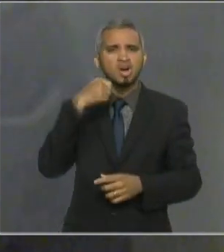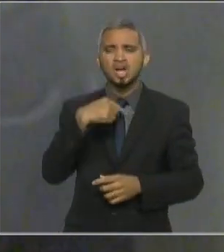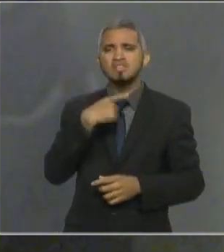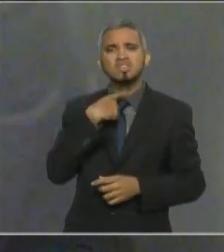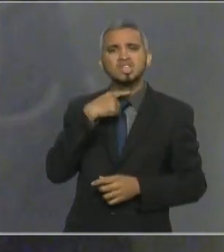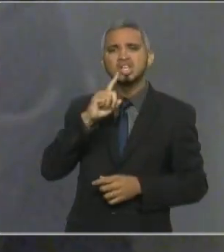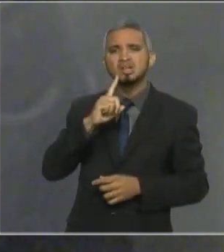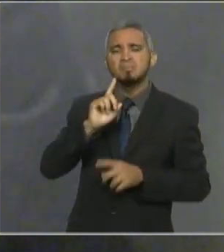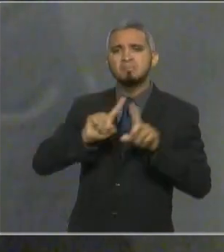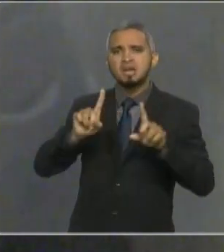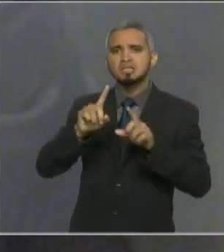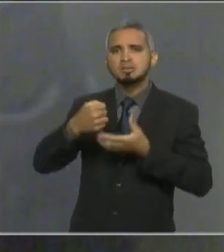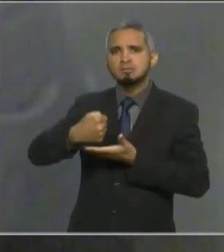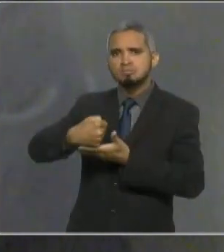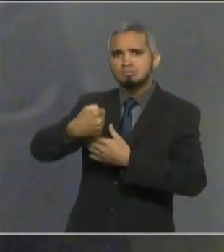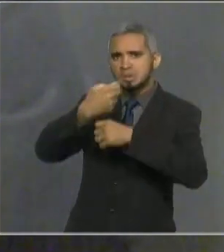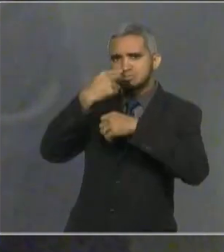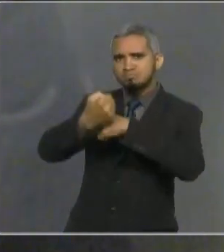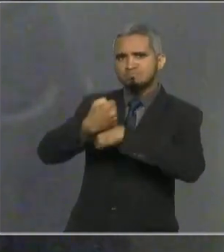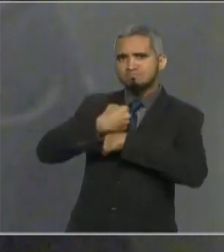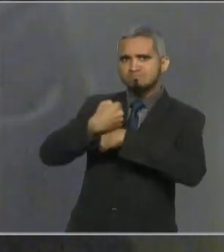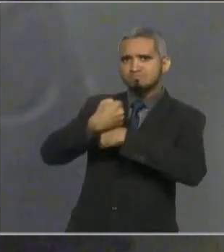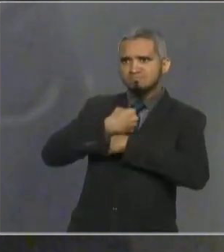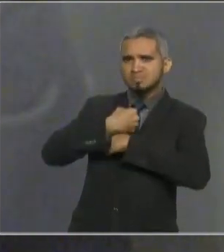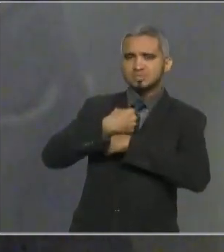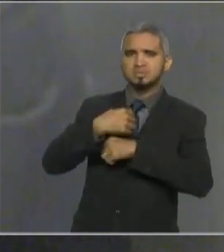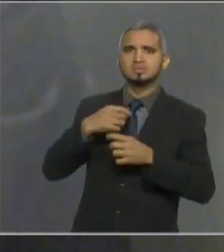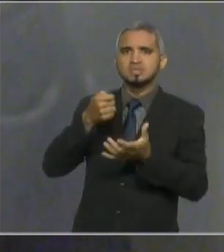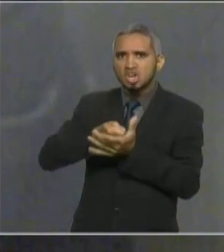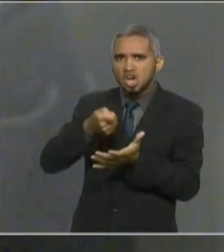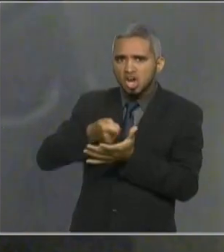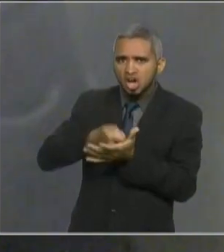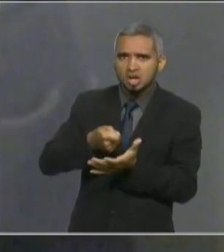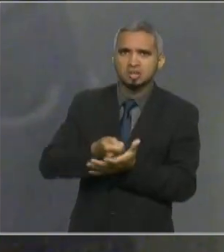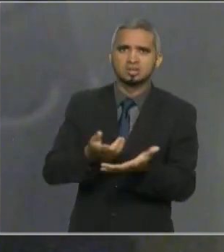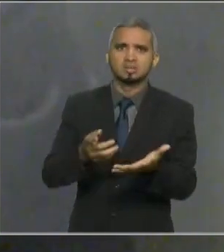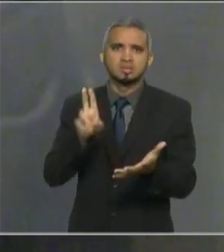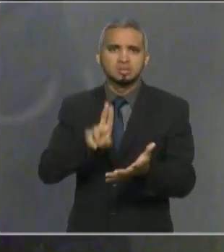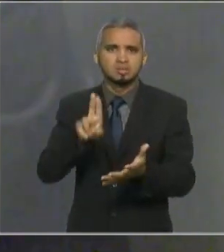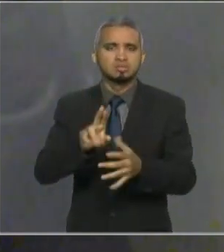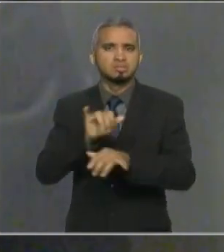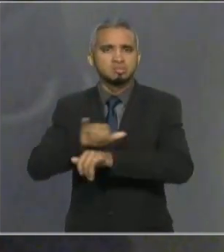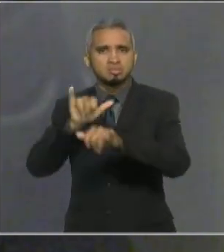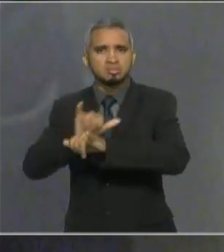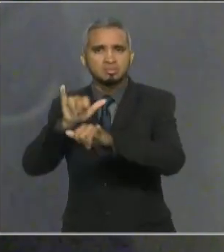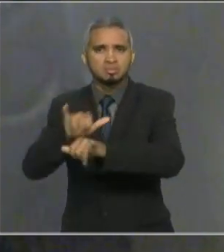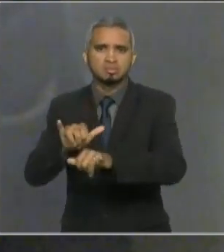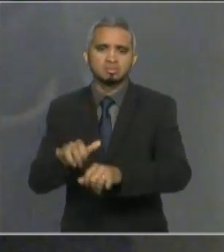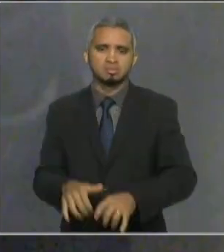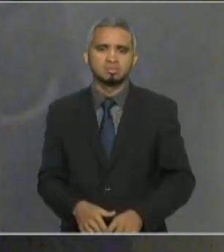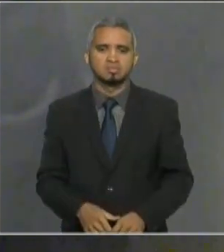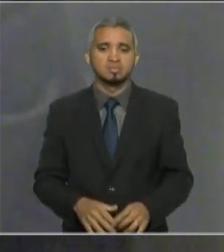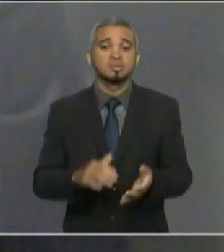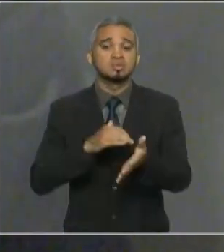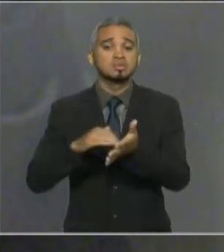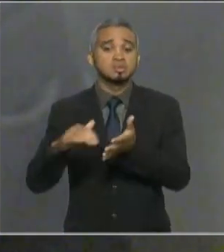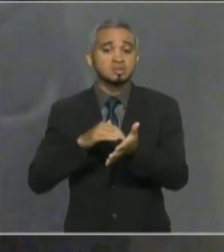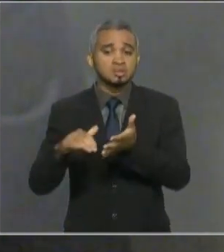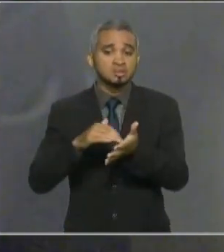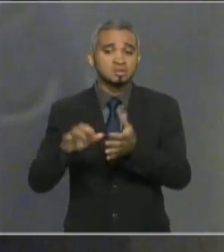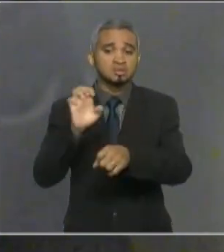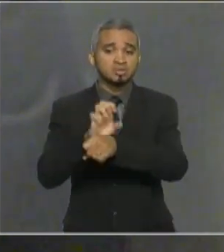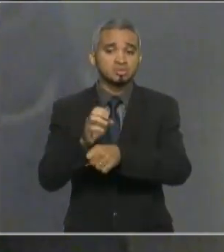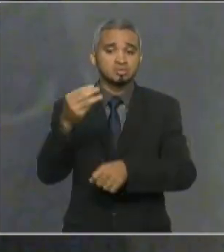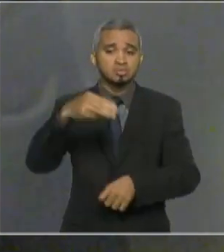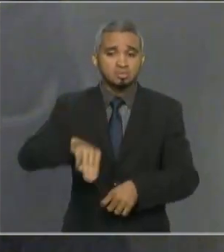foi confidenciado já por alguns colegas, que vem tendo muita ênfase os secretários de Estado indo para